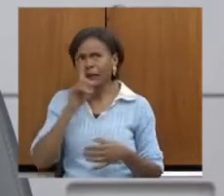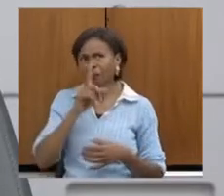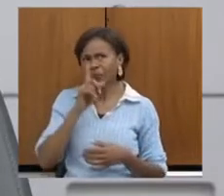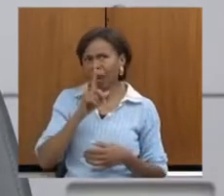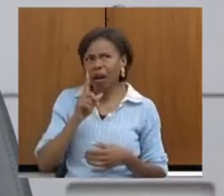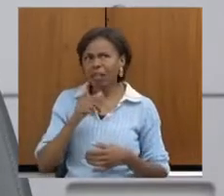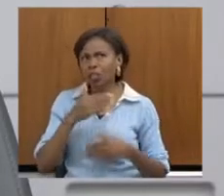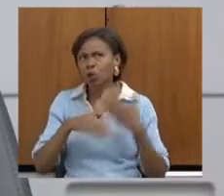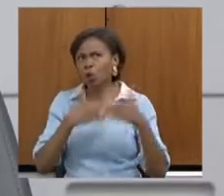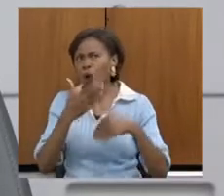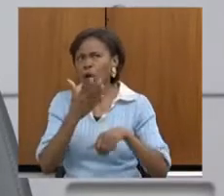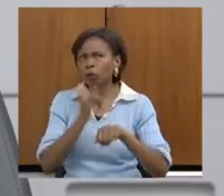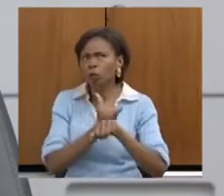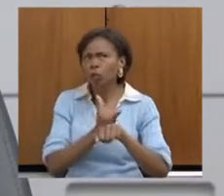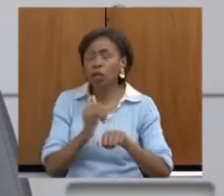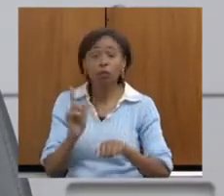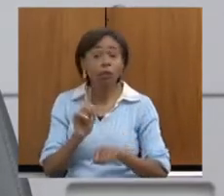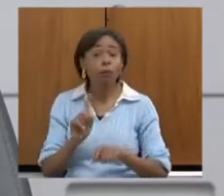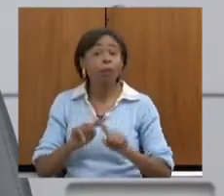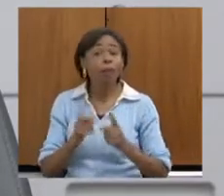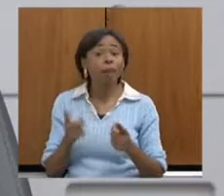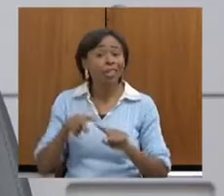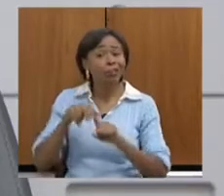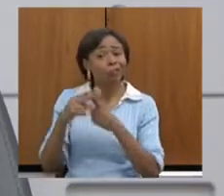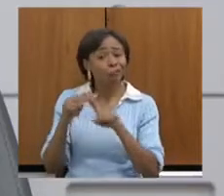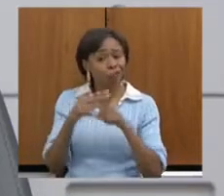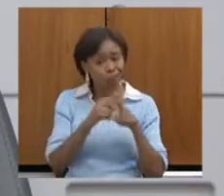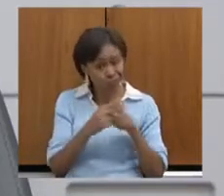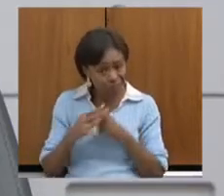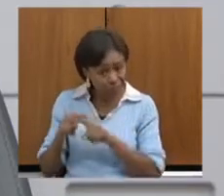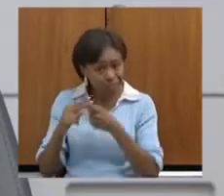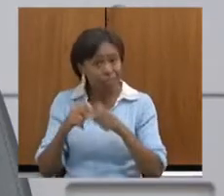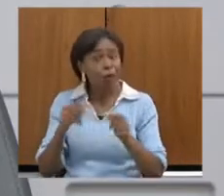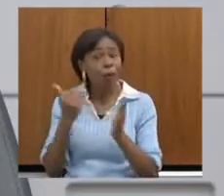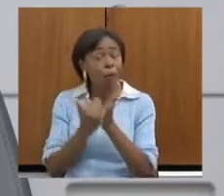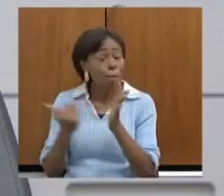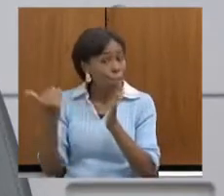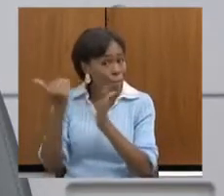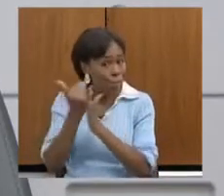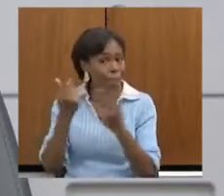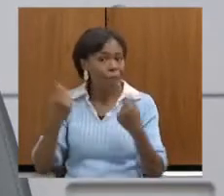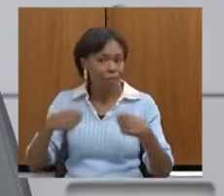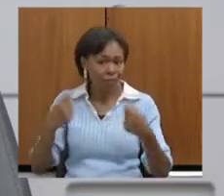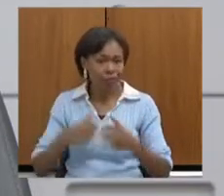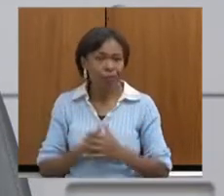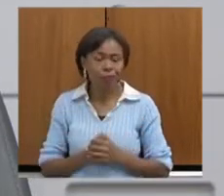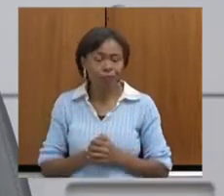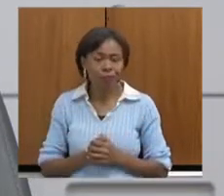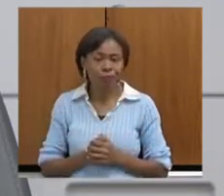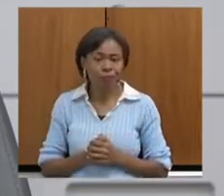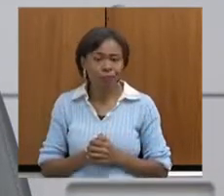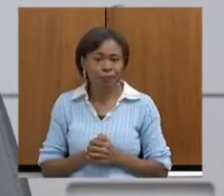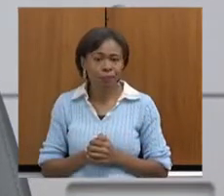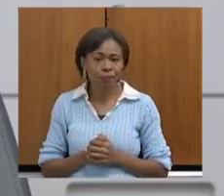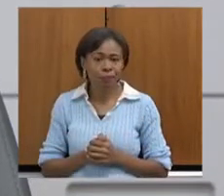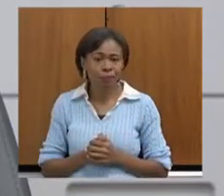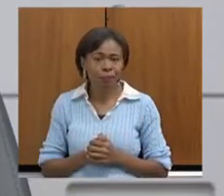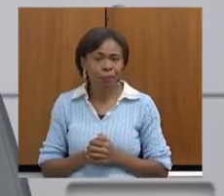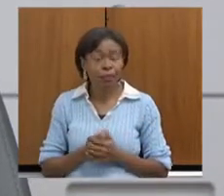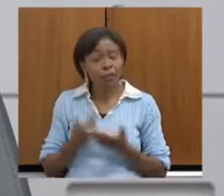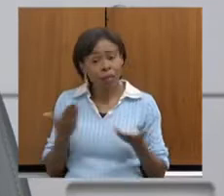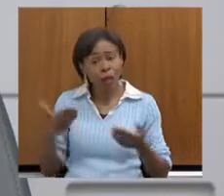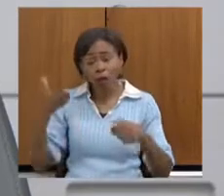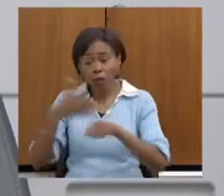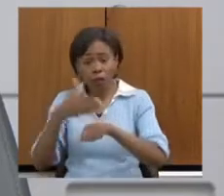mas não deixa de ter mostrado que as correções precisam se dar em níveis maiores enfim reconhecendo que não houve participação